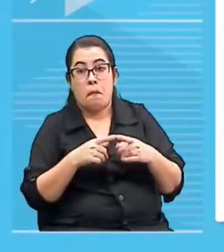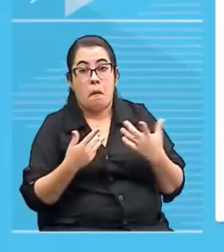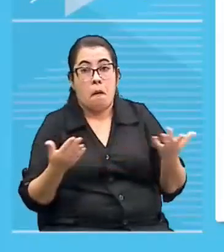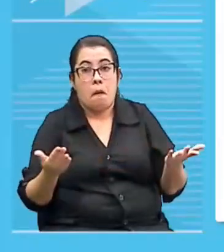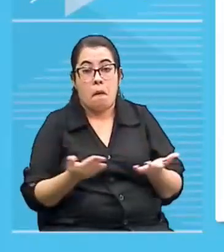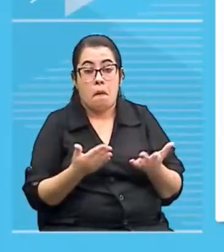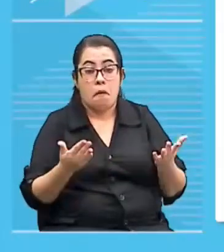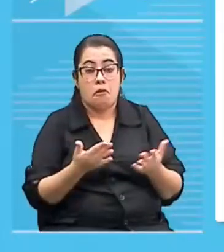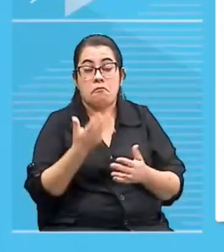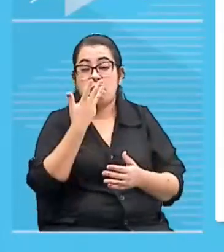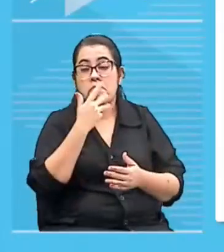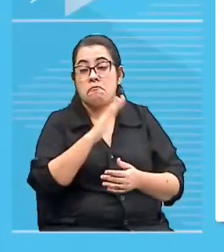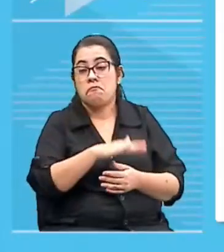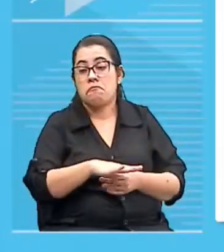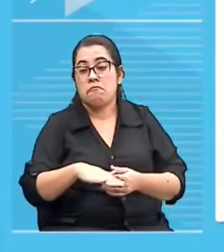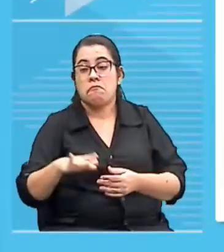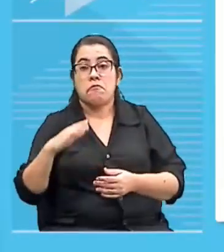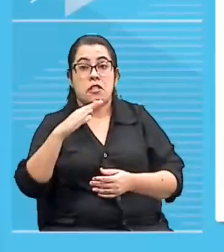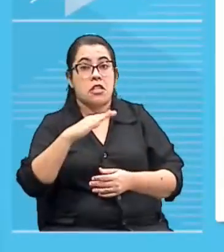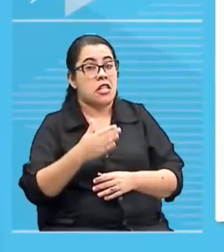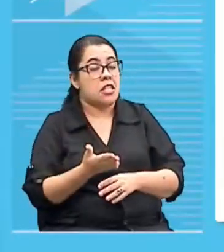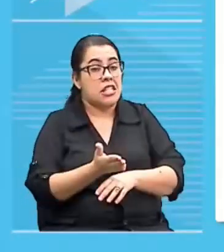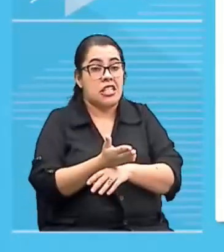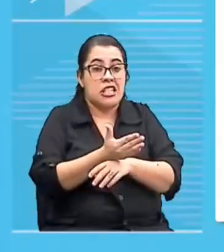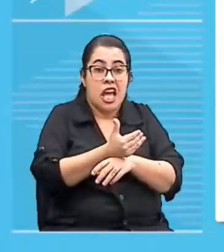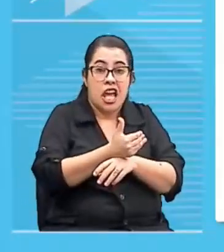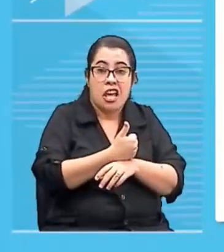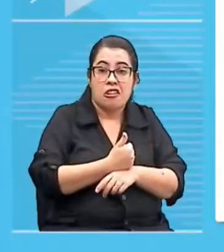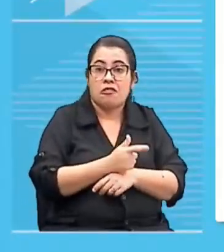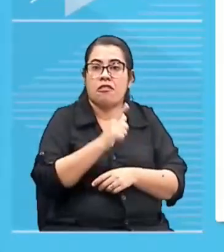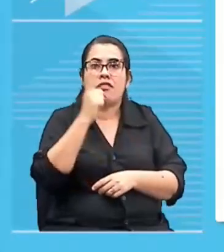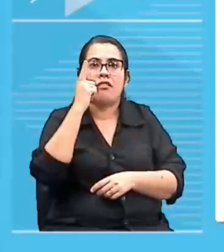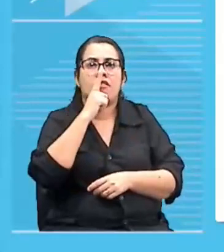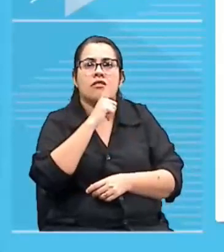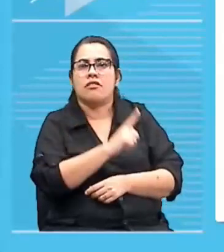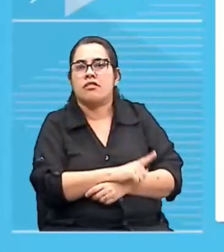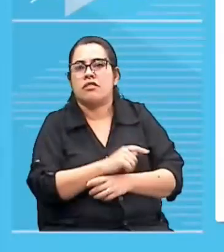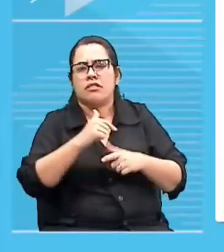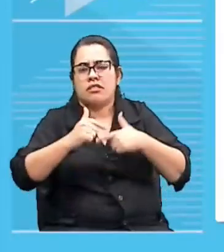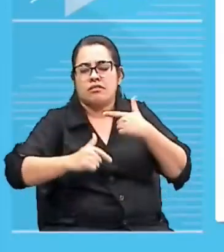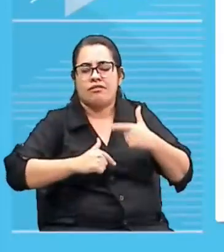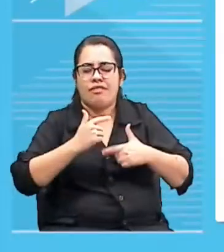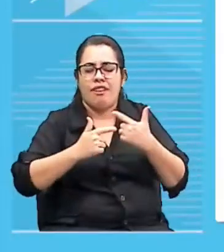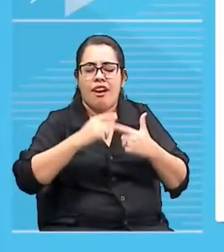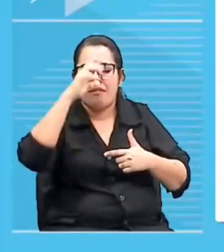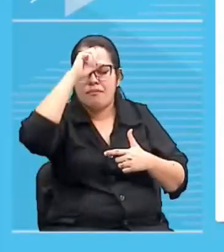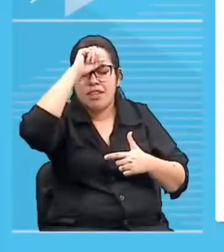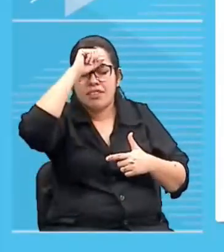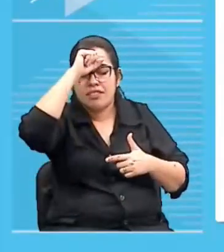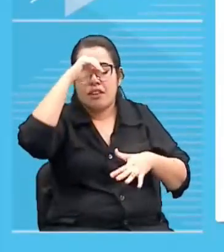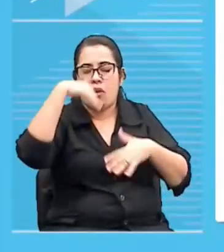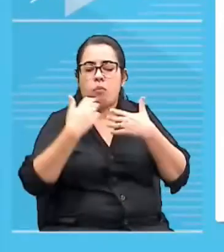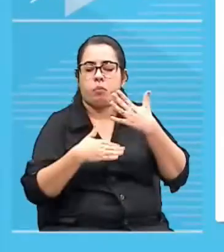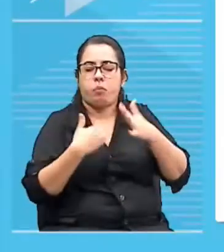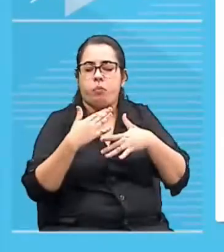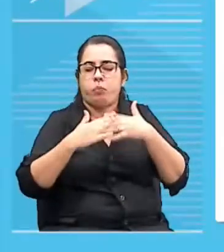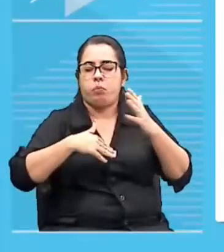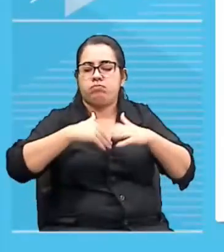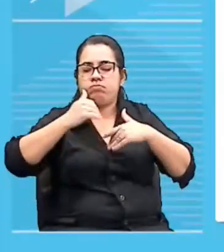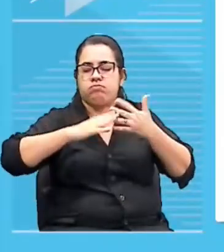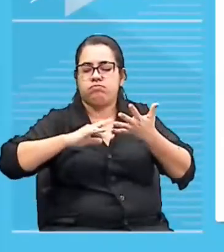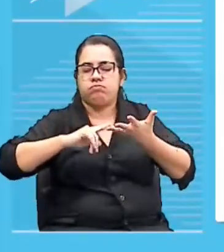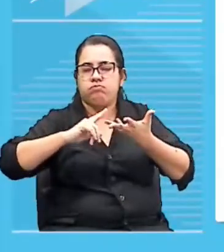as crianças desde cedo já começam a trabalhar as habilidades para desenvolver aí